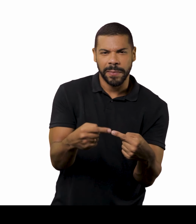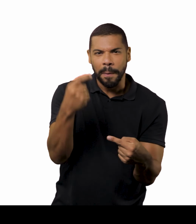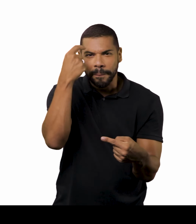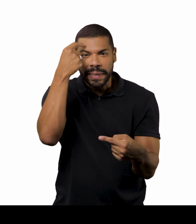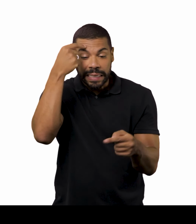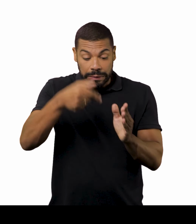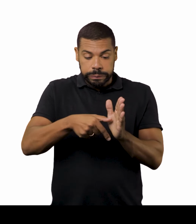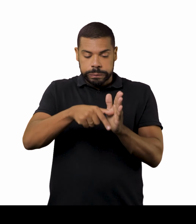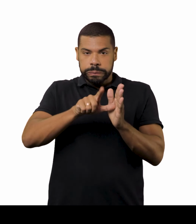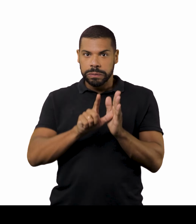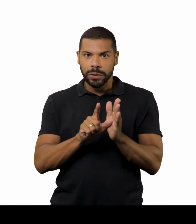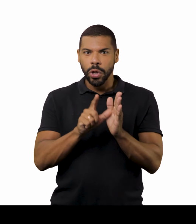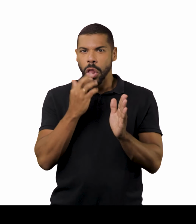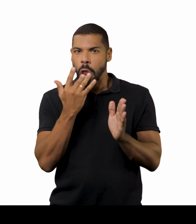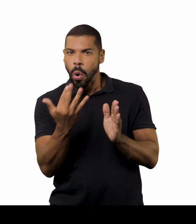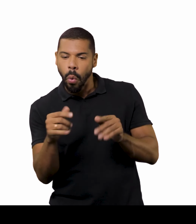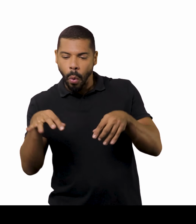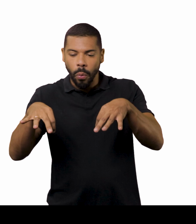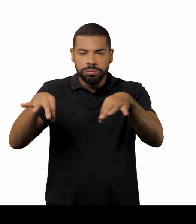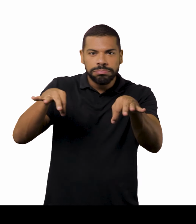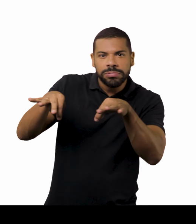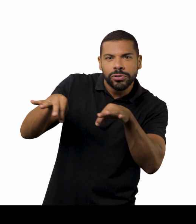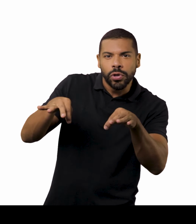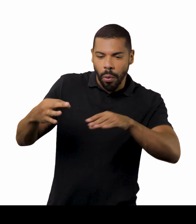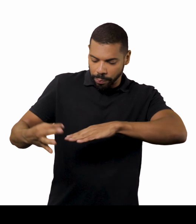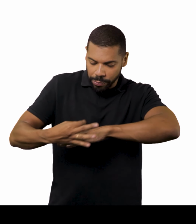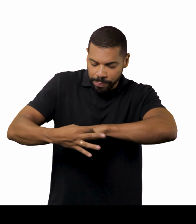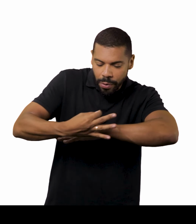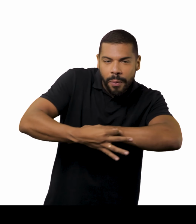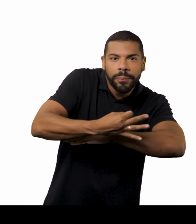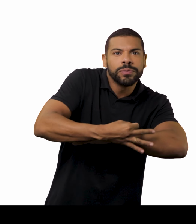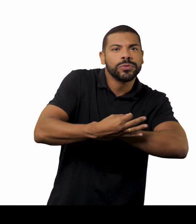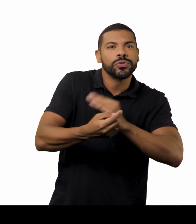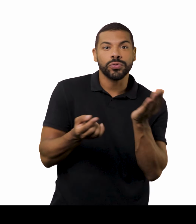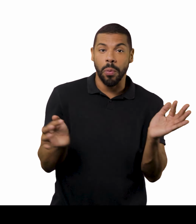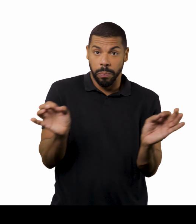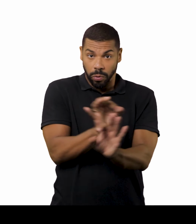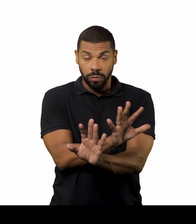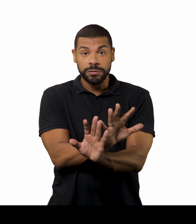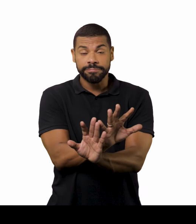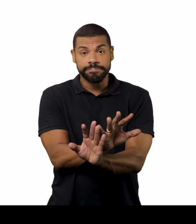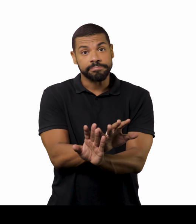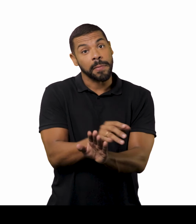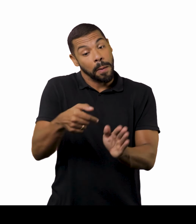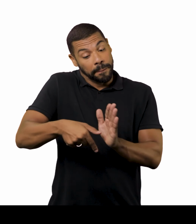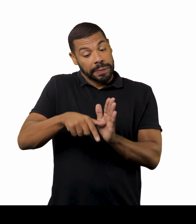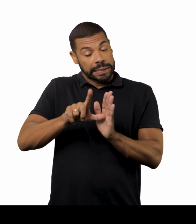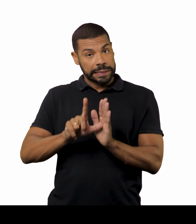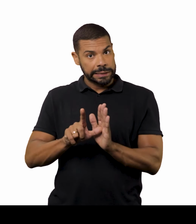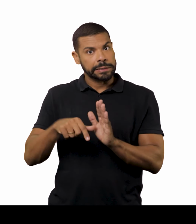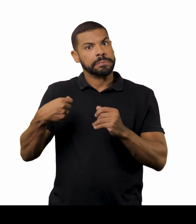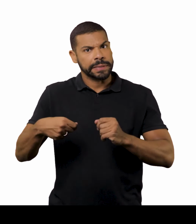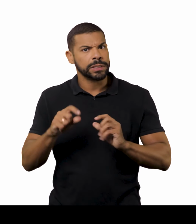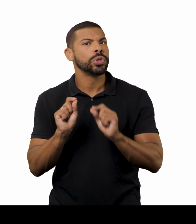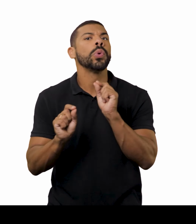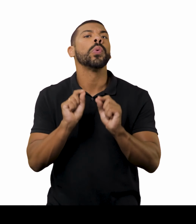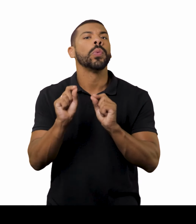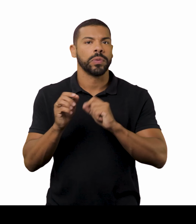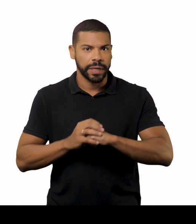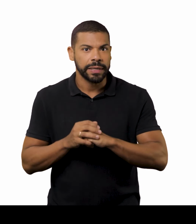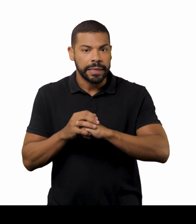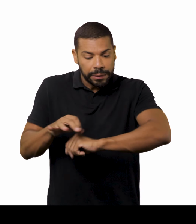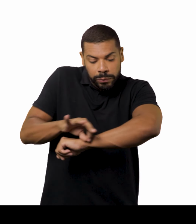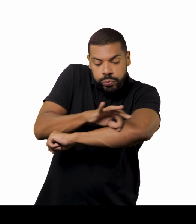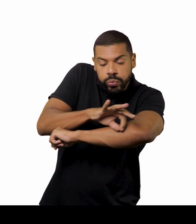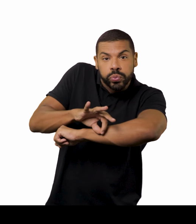raciocínio, antes de ver a cor, o tecido, a estampa, o bordado, o efeito, existe uma arquitetura